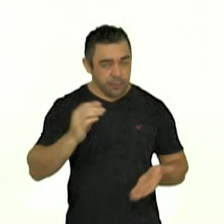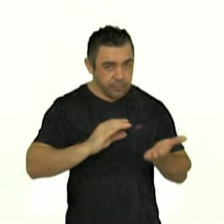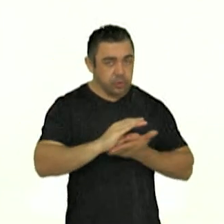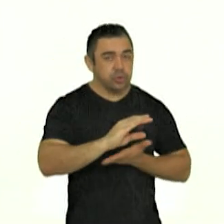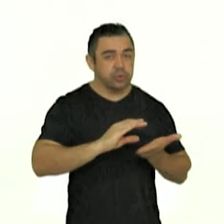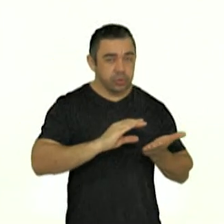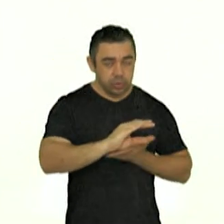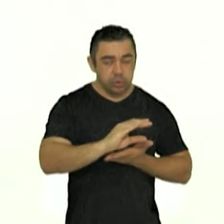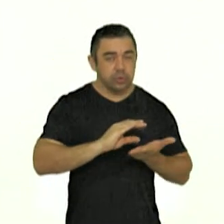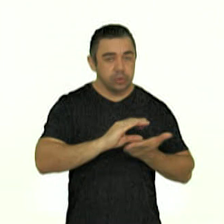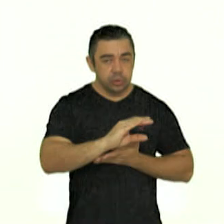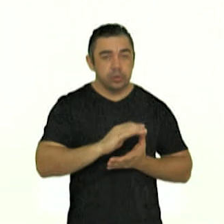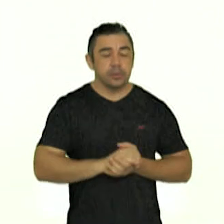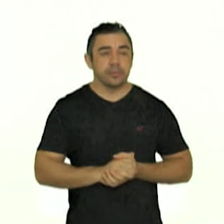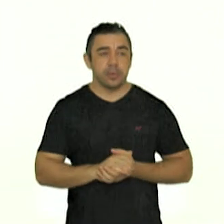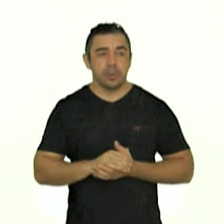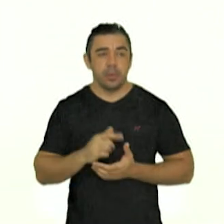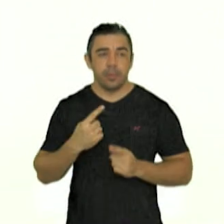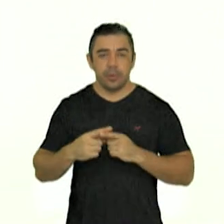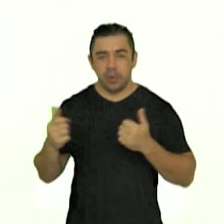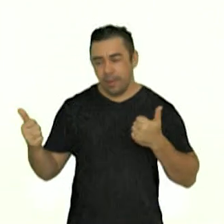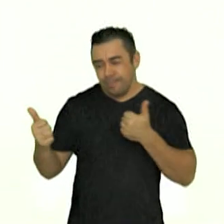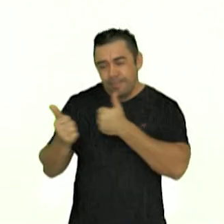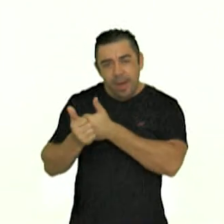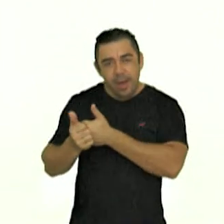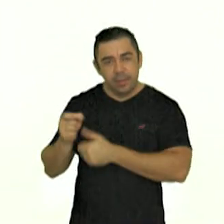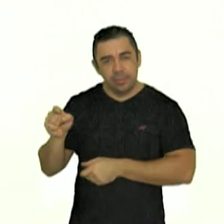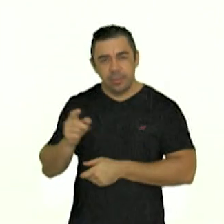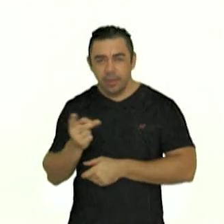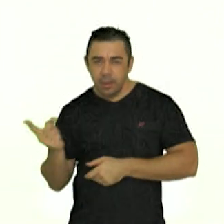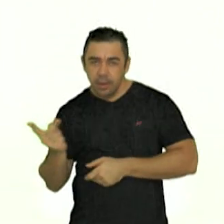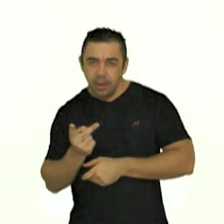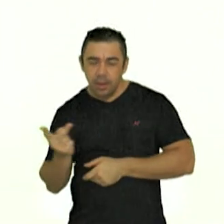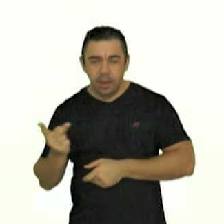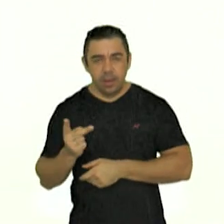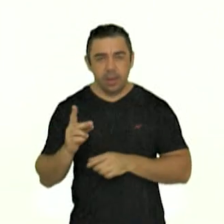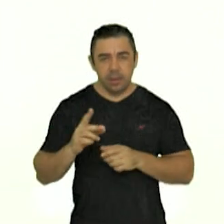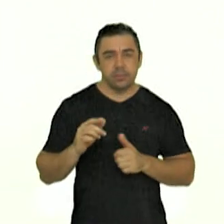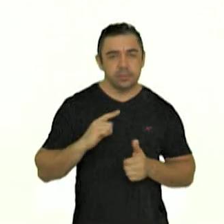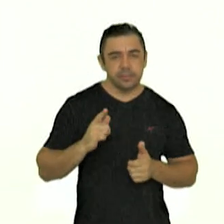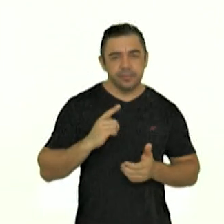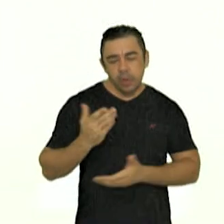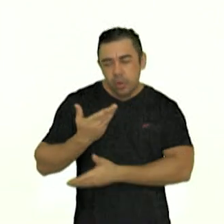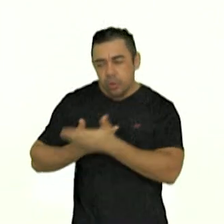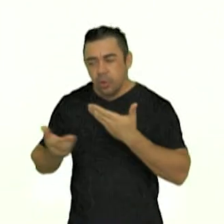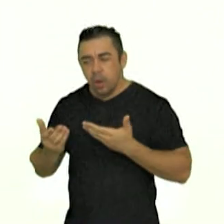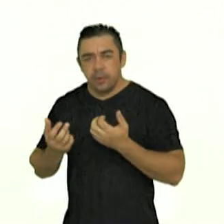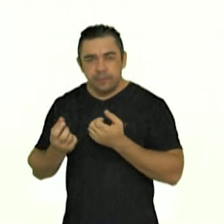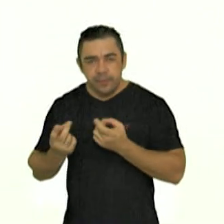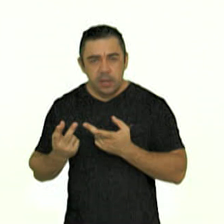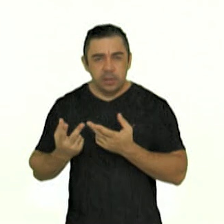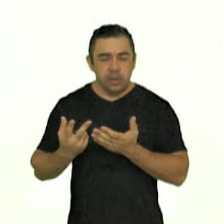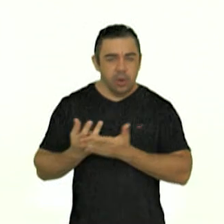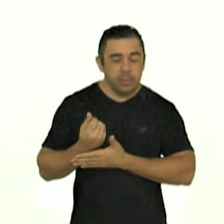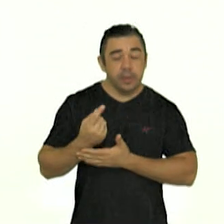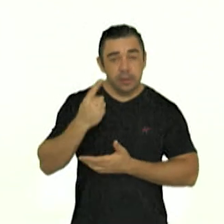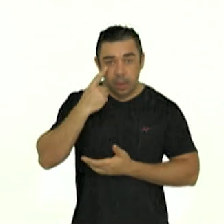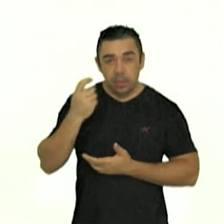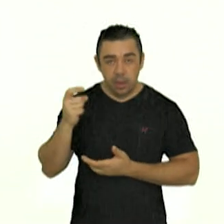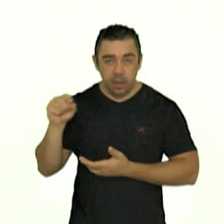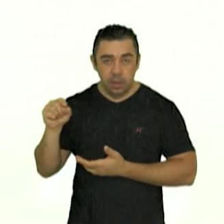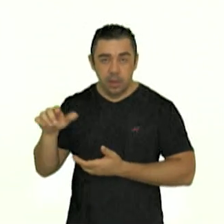Sudeste Asiático, aquela proximidade da Oceania com o Sudeste Asiático, né? Trocas comerciais, tem interesse ali na